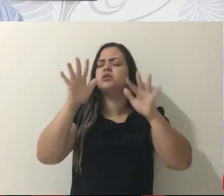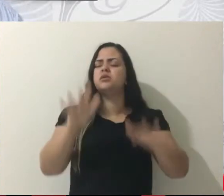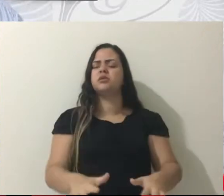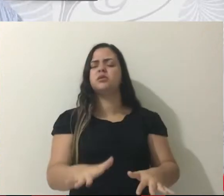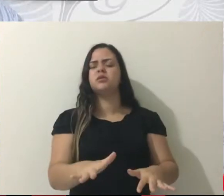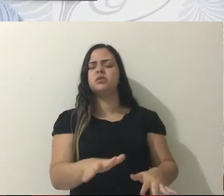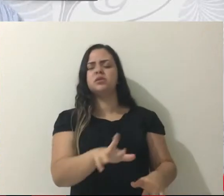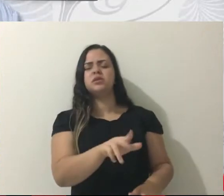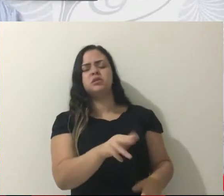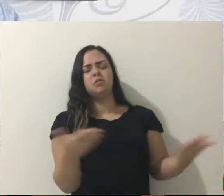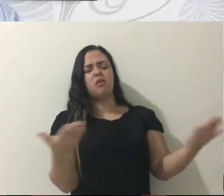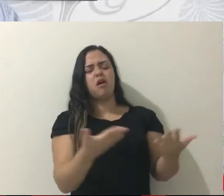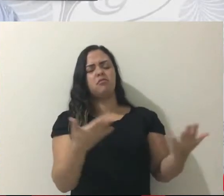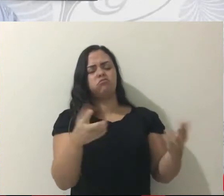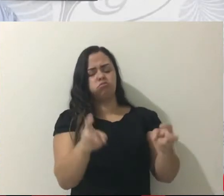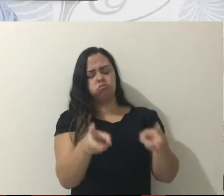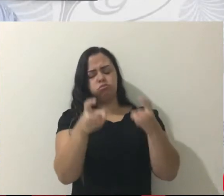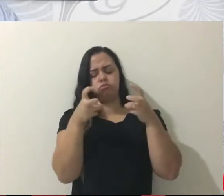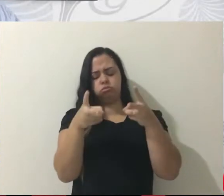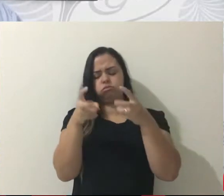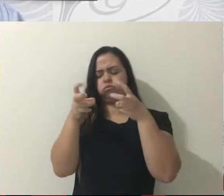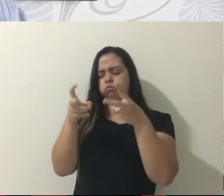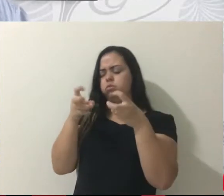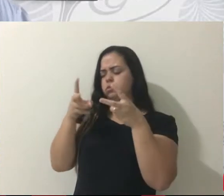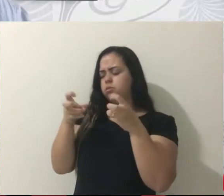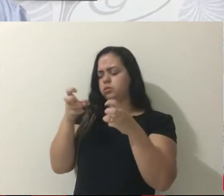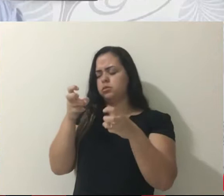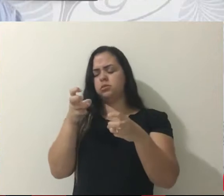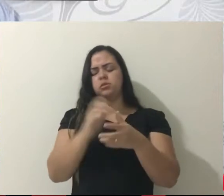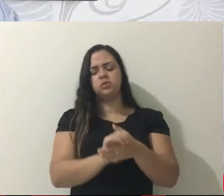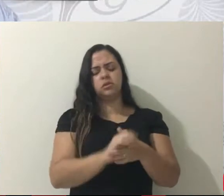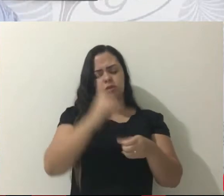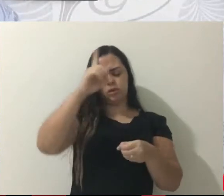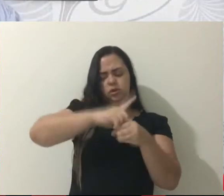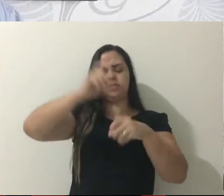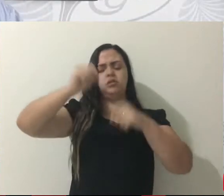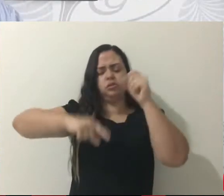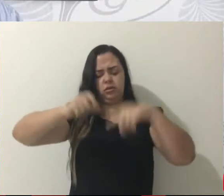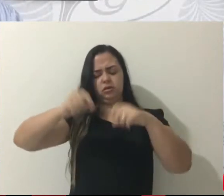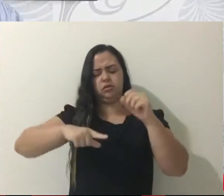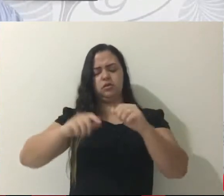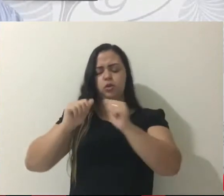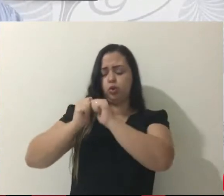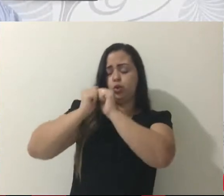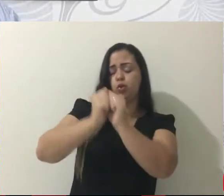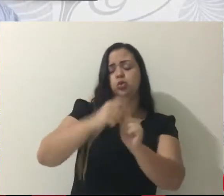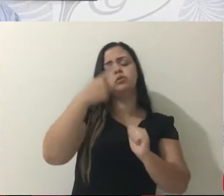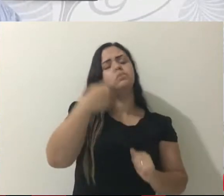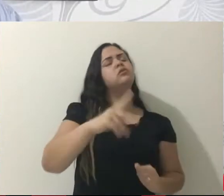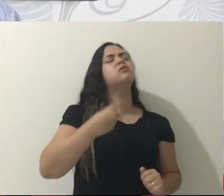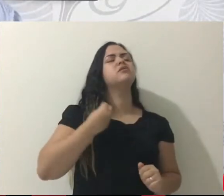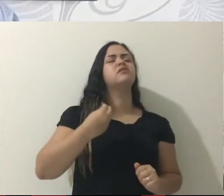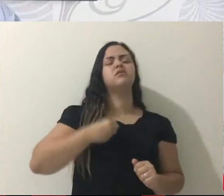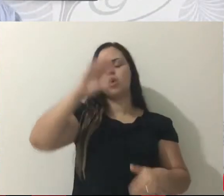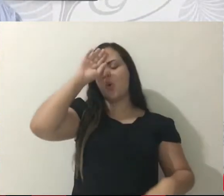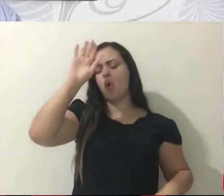meu irmão que nesse momento está nos assistindo, que nesse momento está realizando a sua oferta. Esteja com ele, Pai, e honre-o,